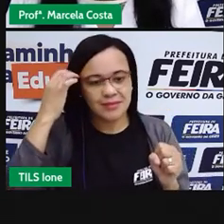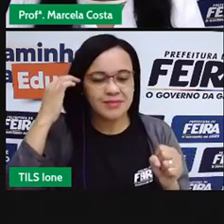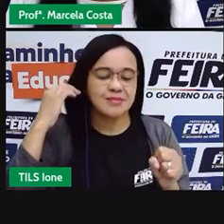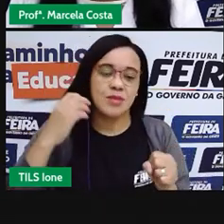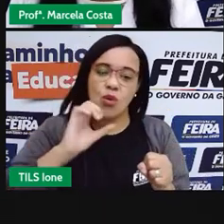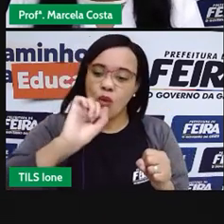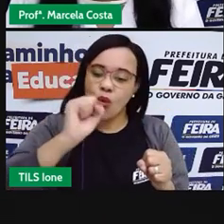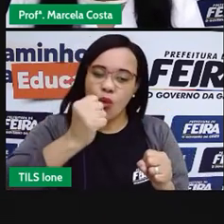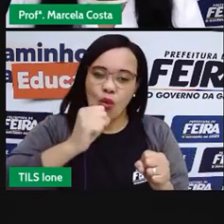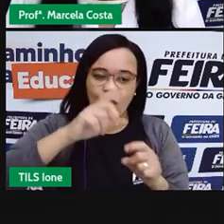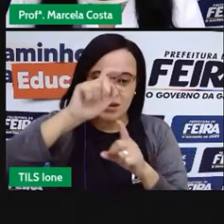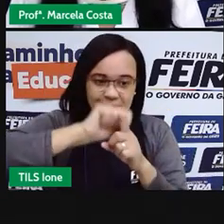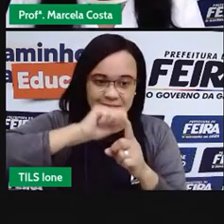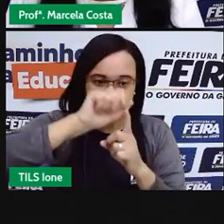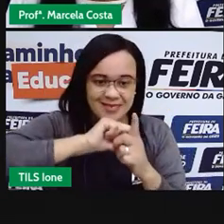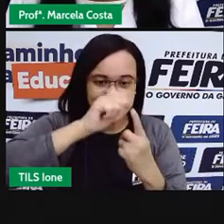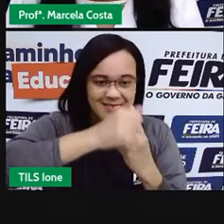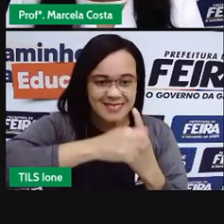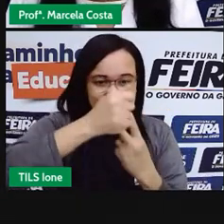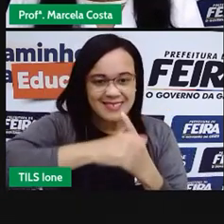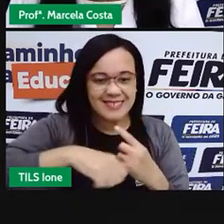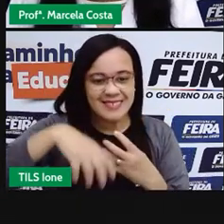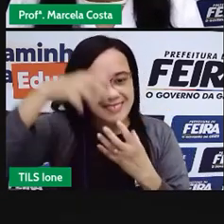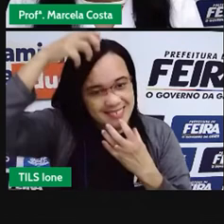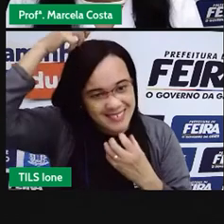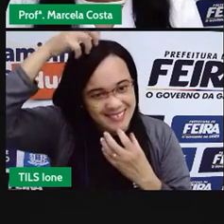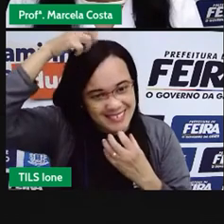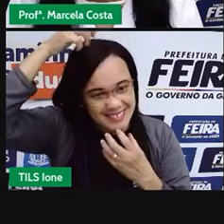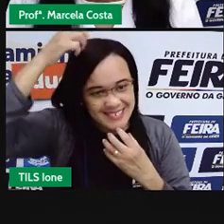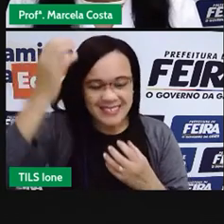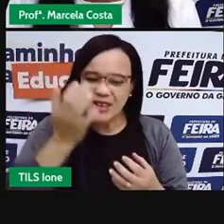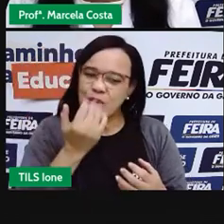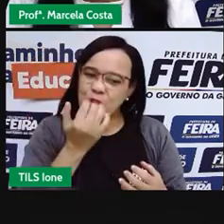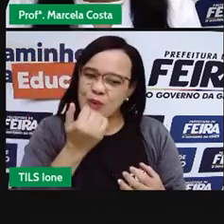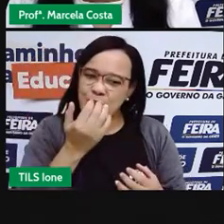8 bananas foi a quantidade que está comendo.